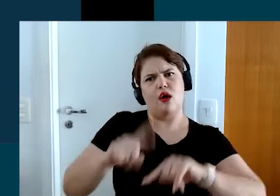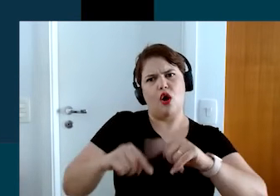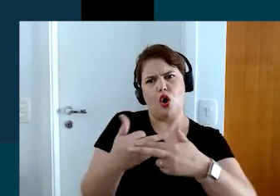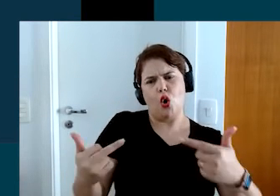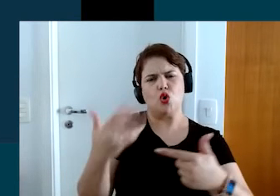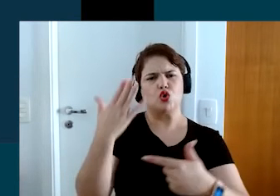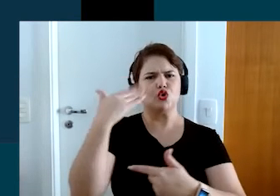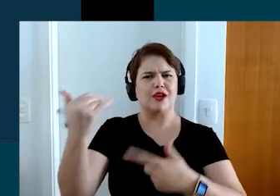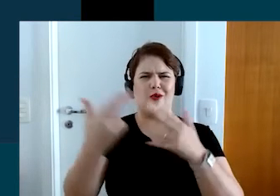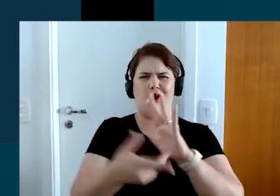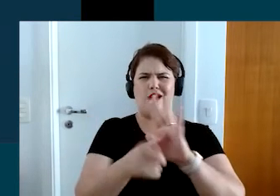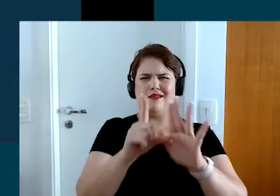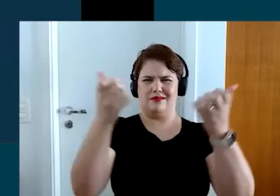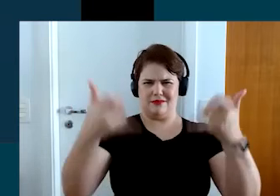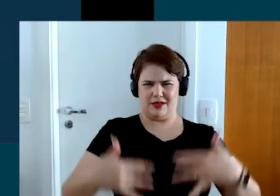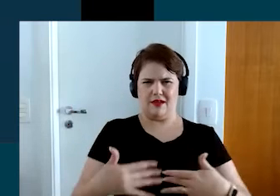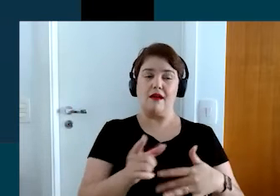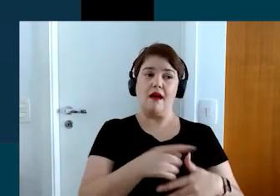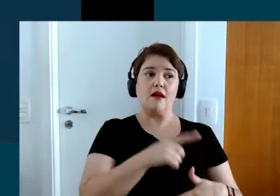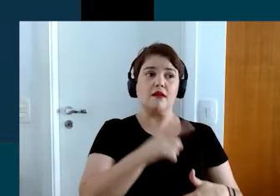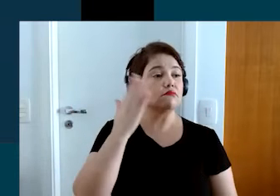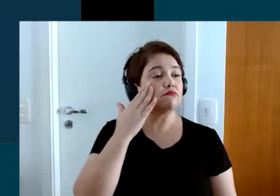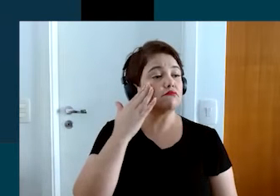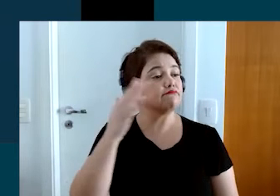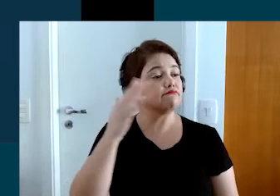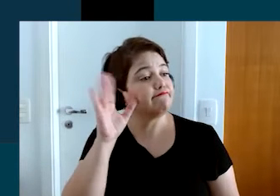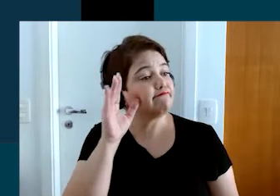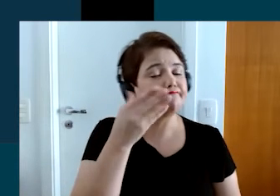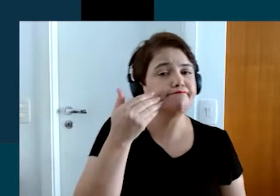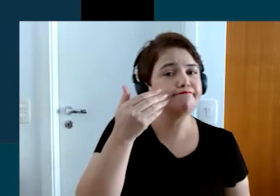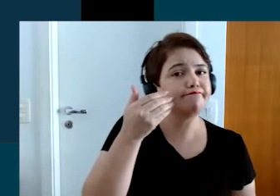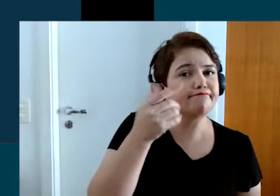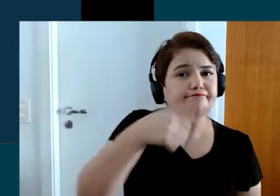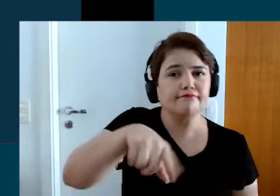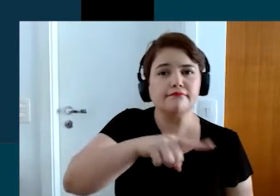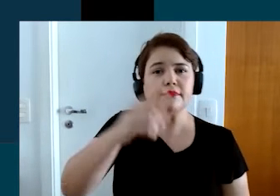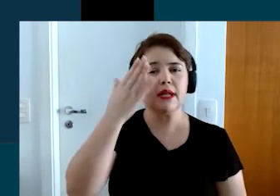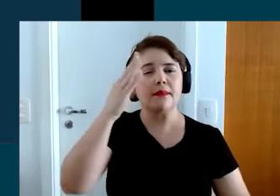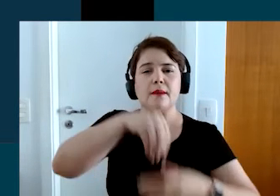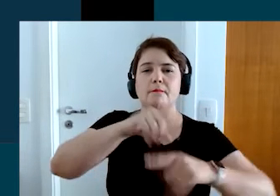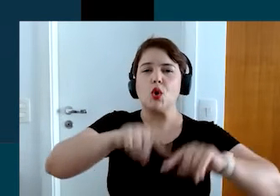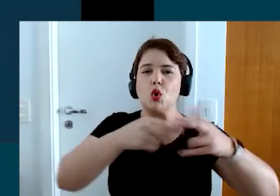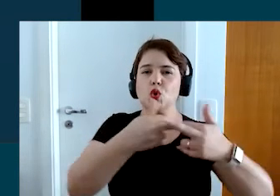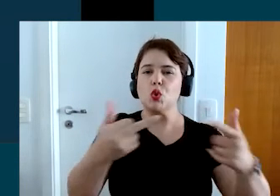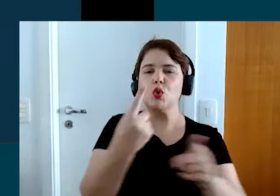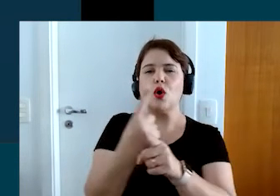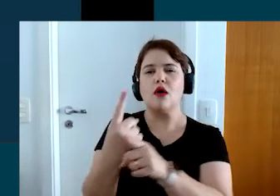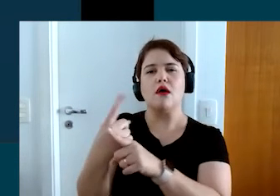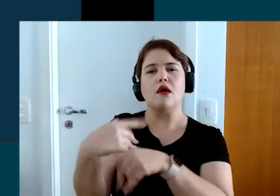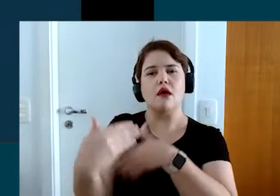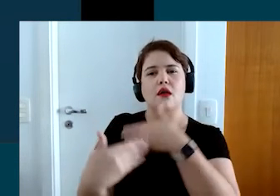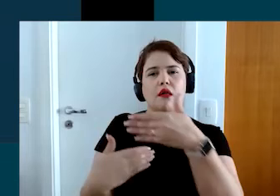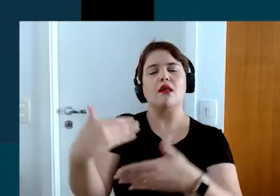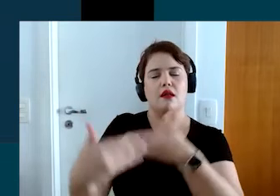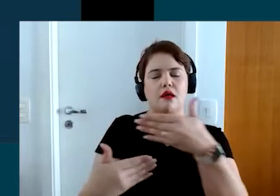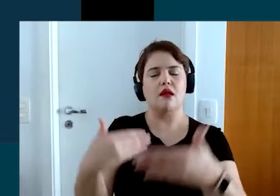como eu falei, né, é escutar os clientes. Então, é muito importante manter ali no seu produto um fluxo de descoberta contínua também,